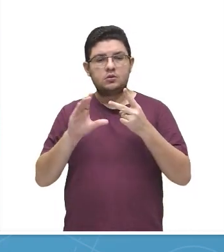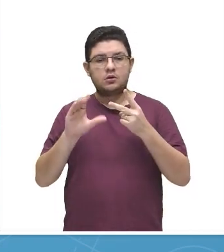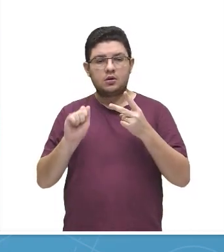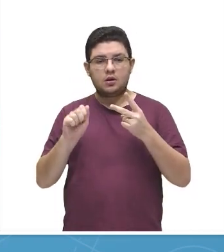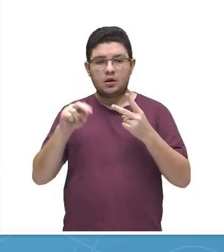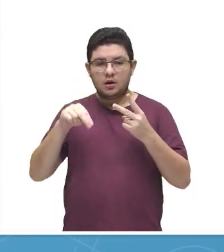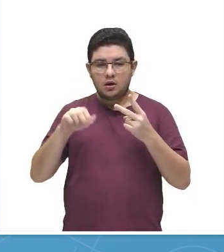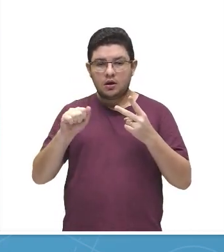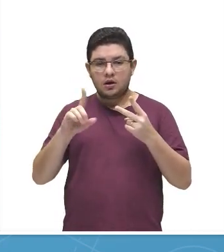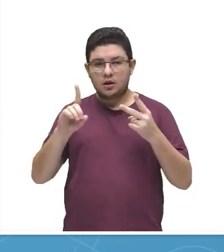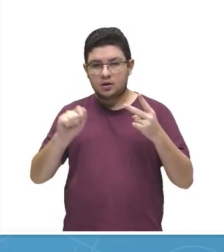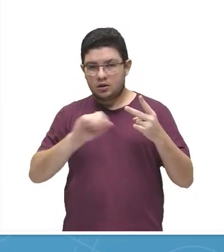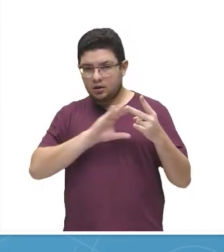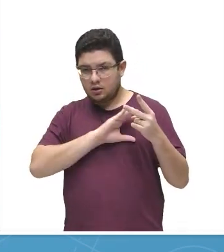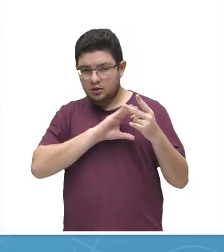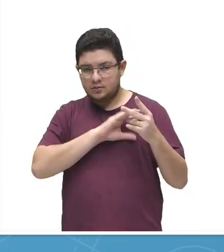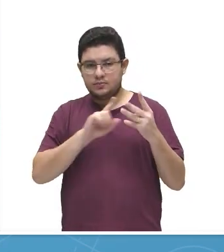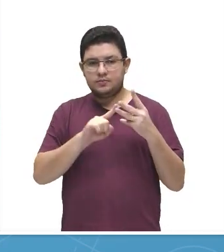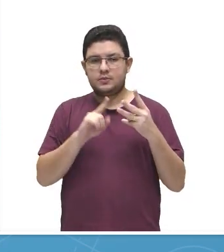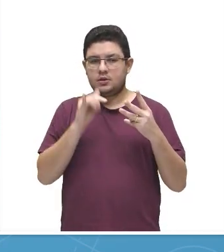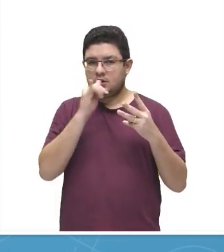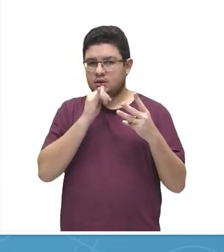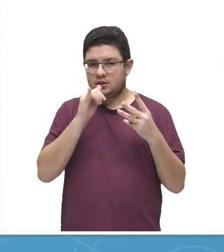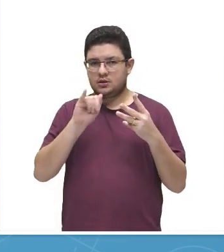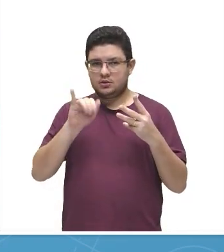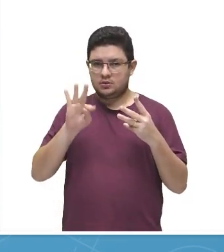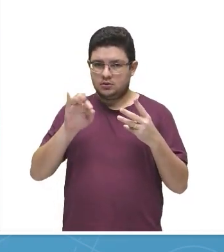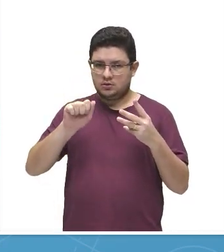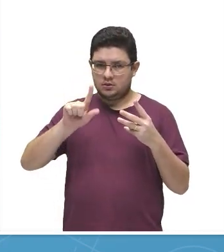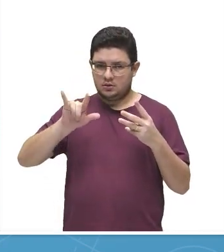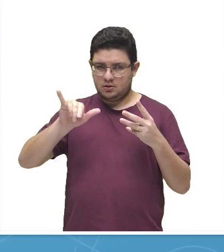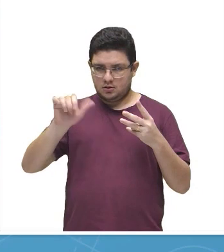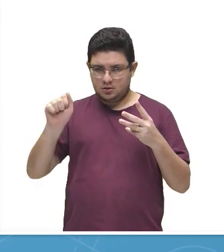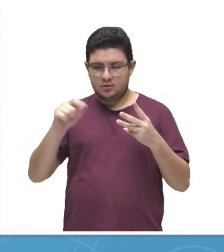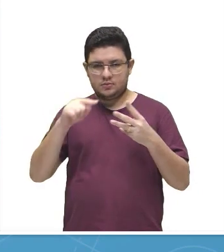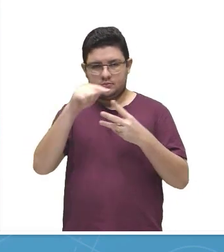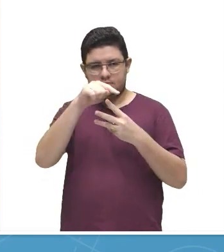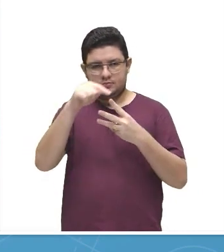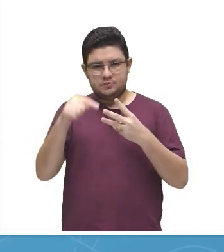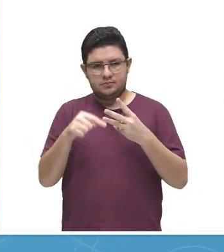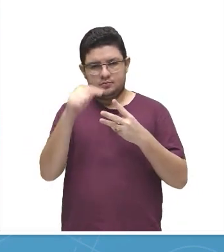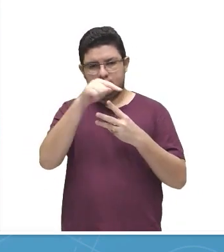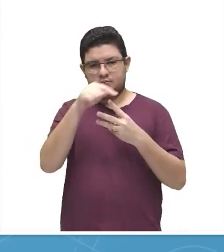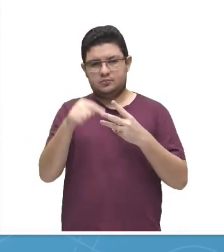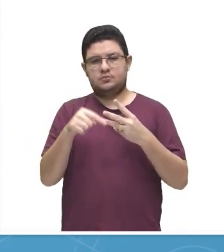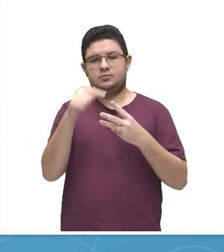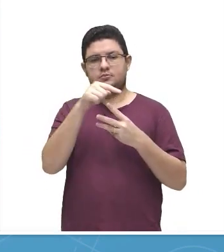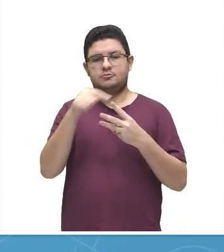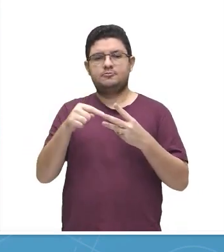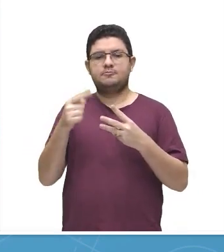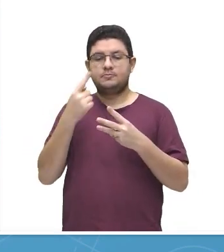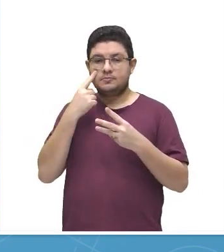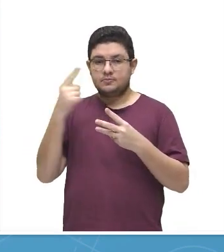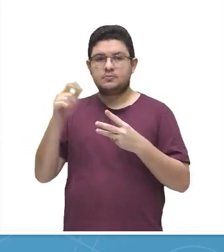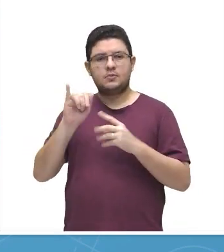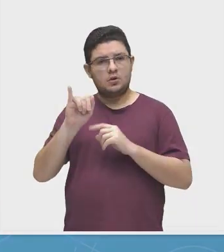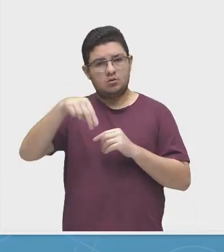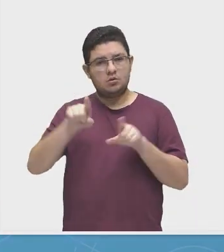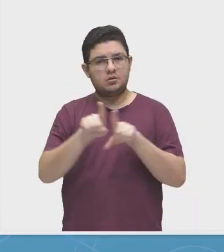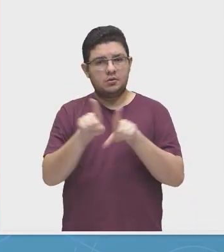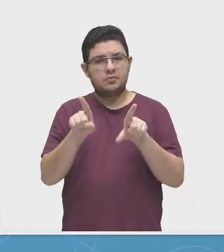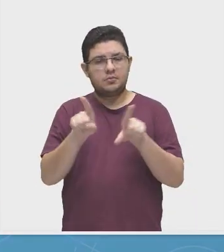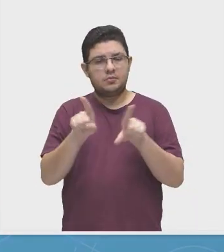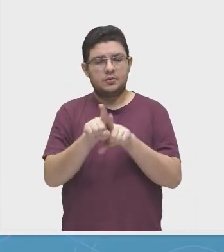temos, então, 3 países. Qualquer outro país também nós utilizamos a preposição in. Também estado, quando a gente for falar de estado.